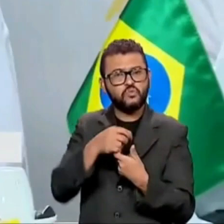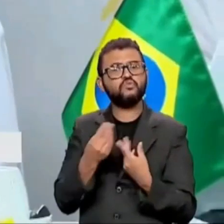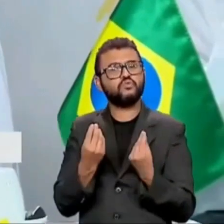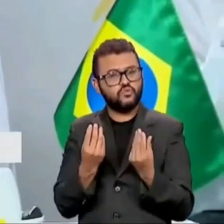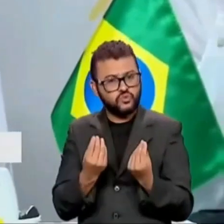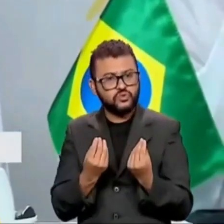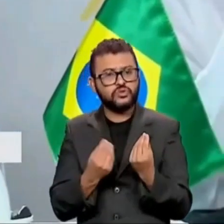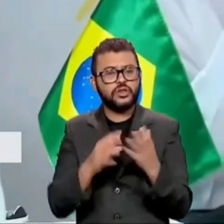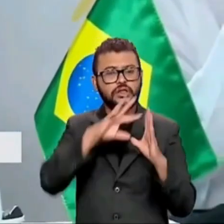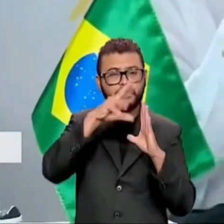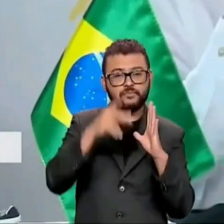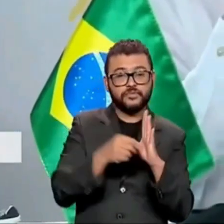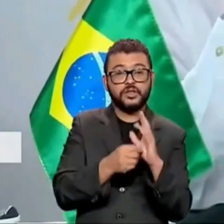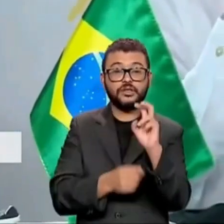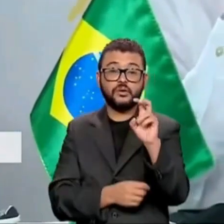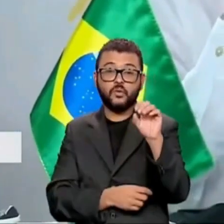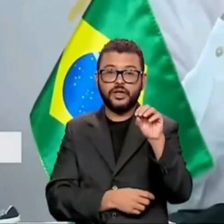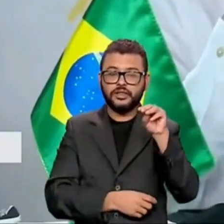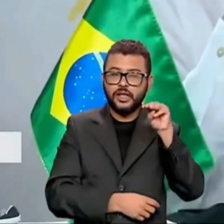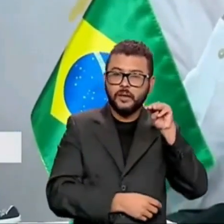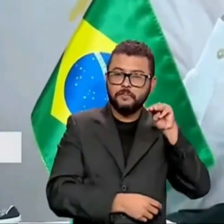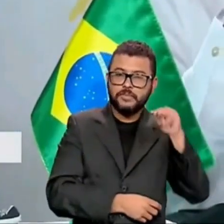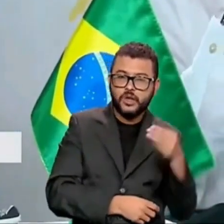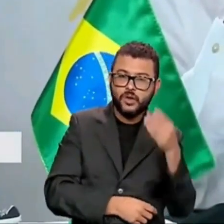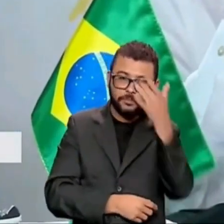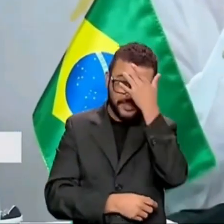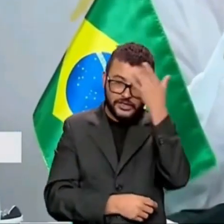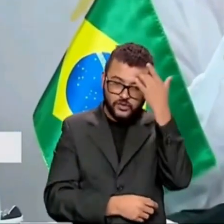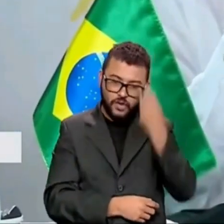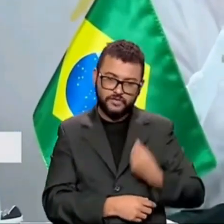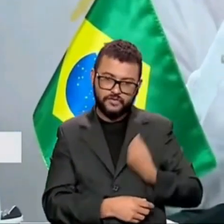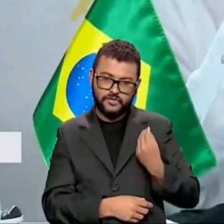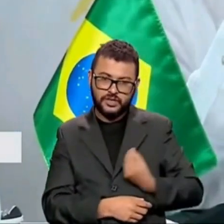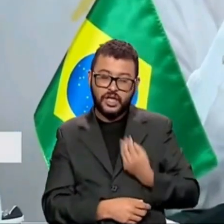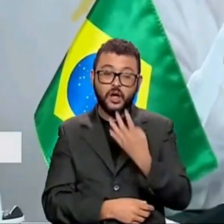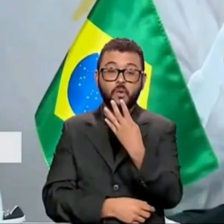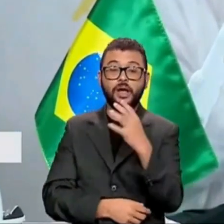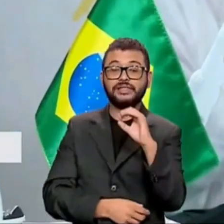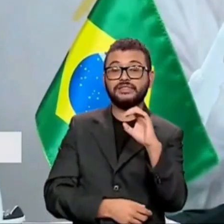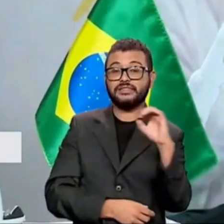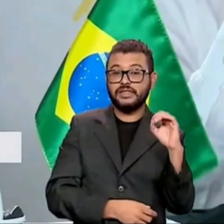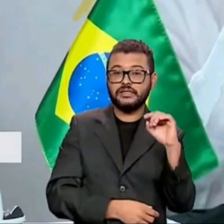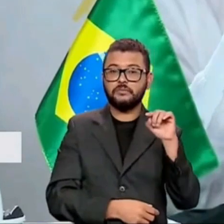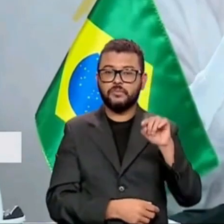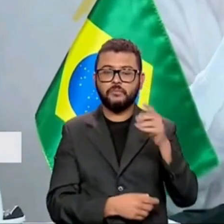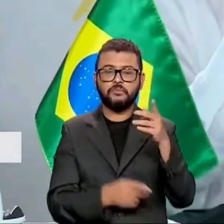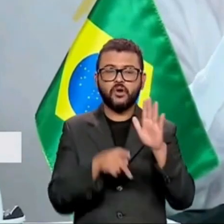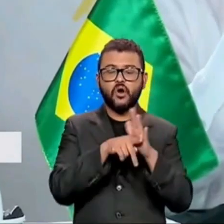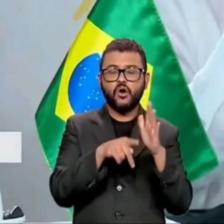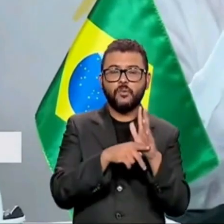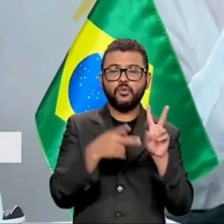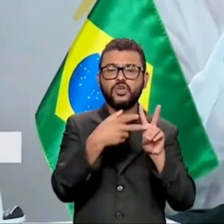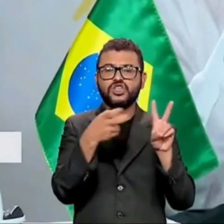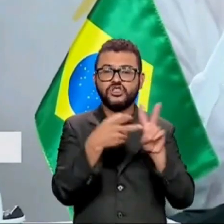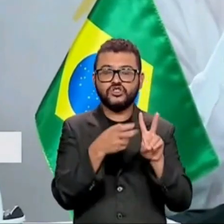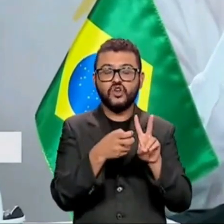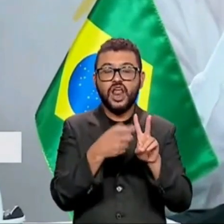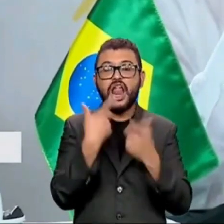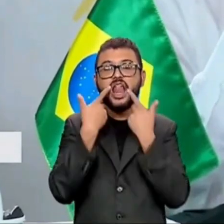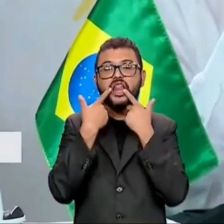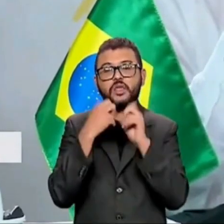Tem 50 milhões de habitantes, com 400 povos indígenas que falam 300 idiomas